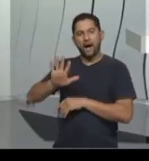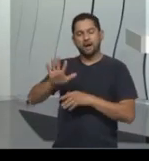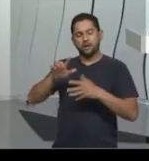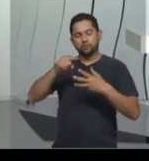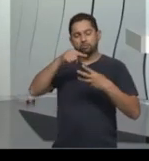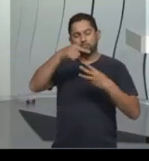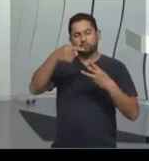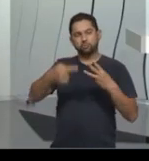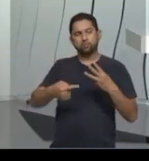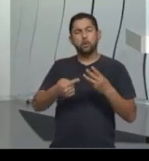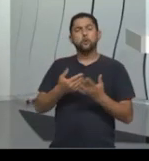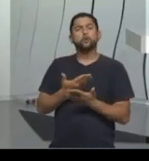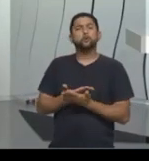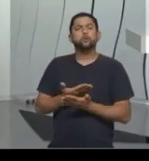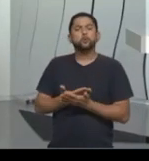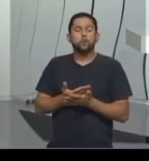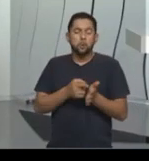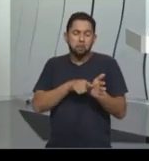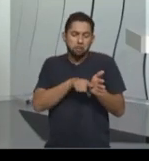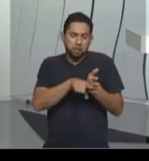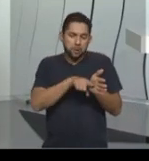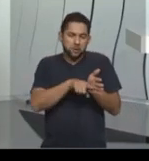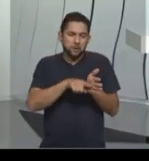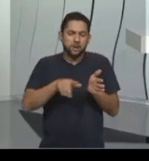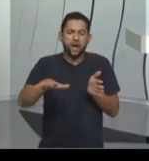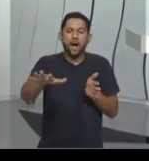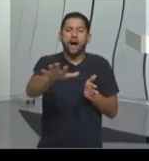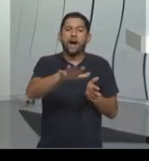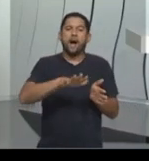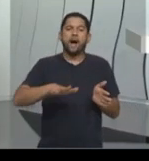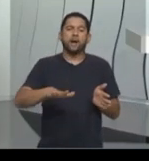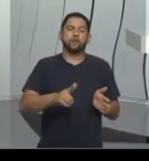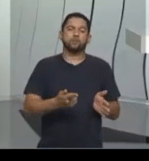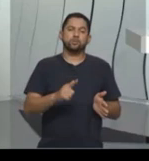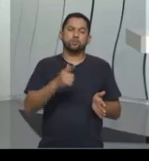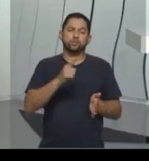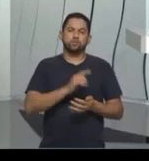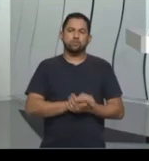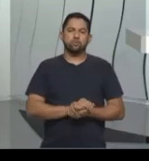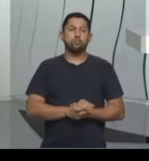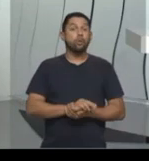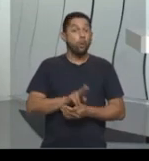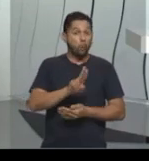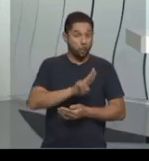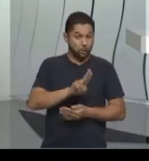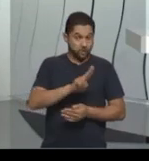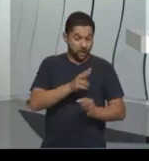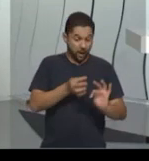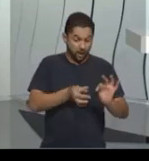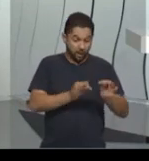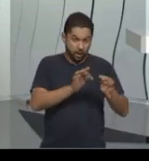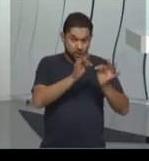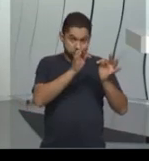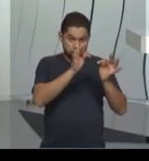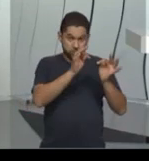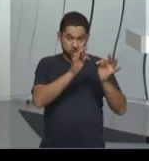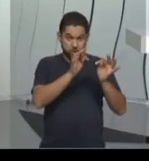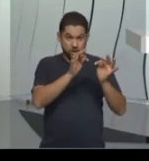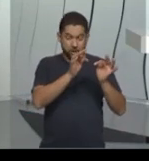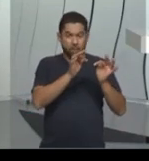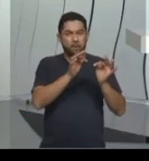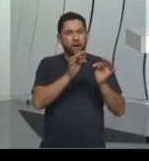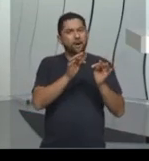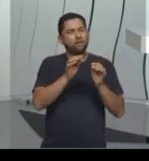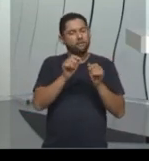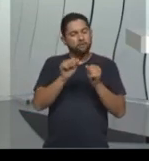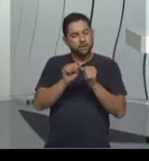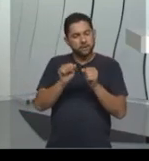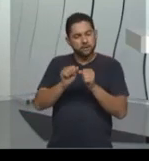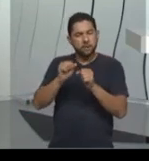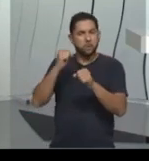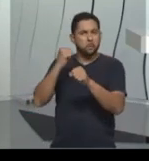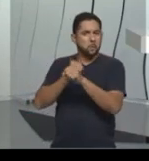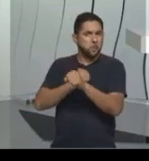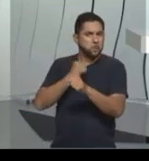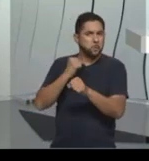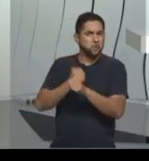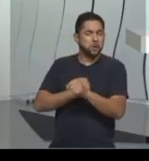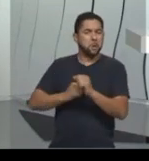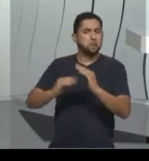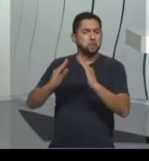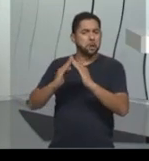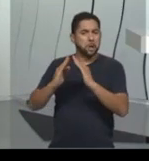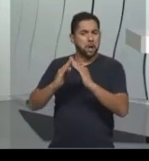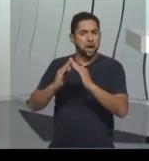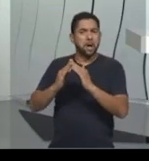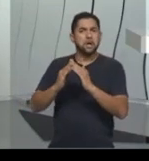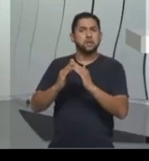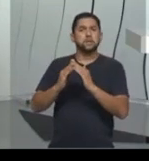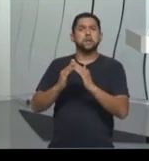espaço geográfico. Ou seja, utilizar-se dessa tecnologia da informação ao favor da construção, do entendimento,